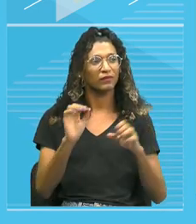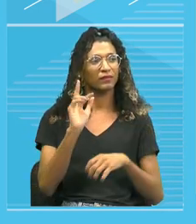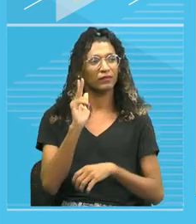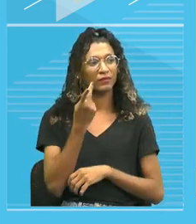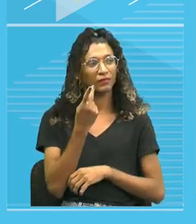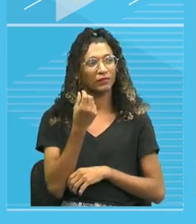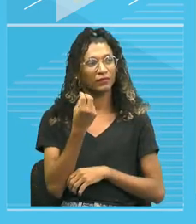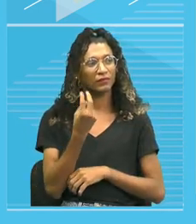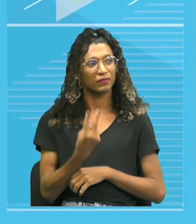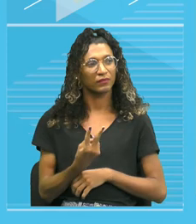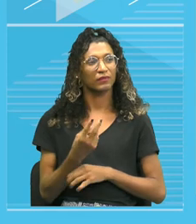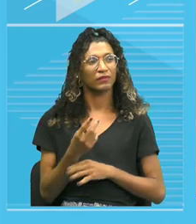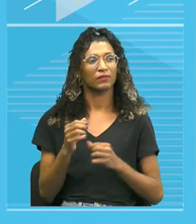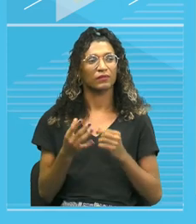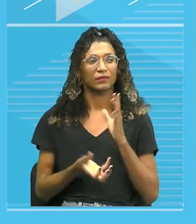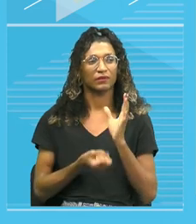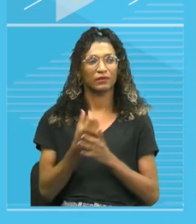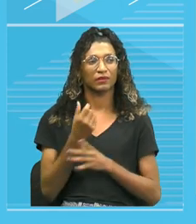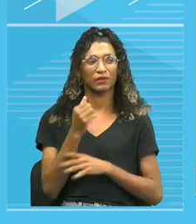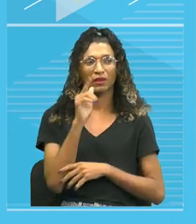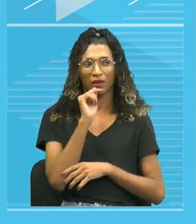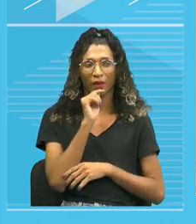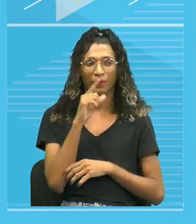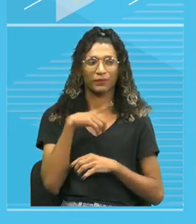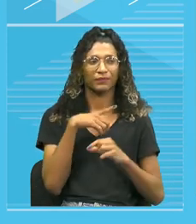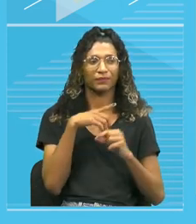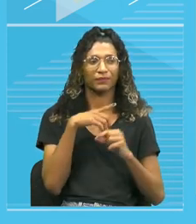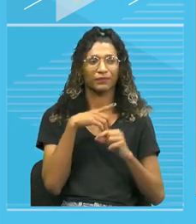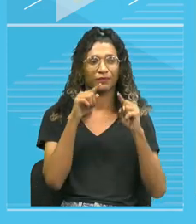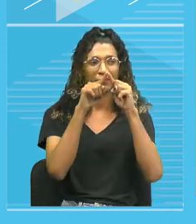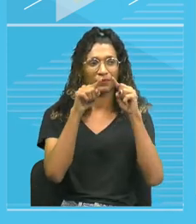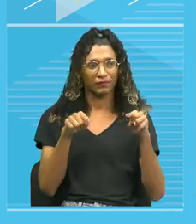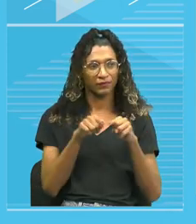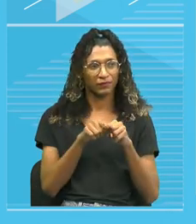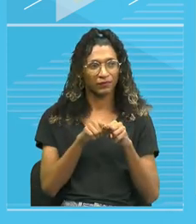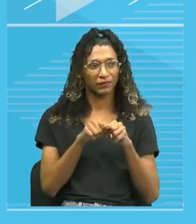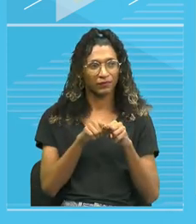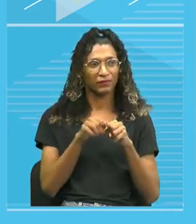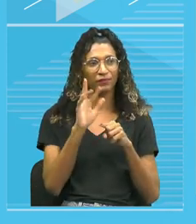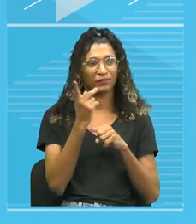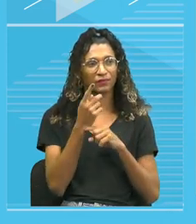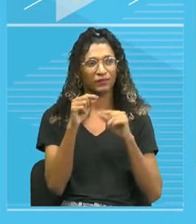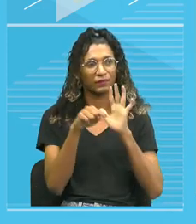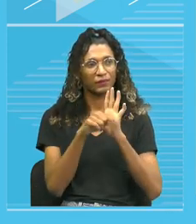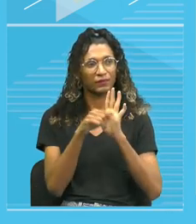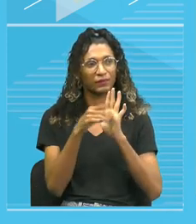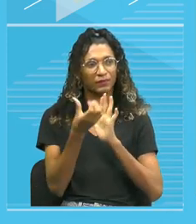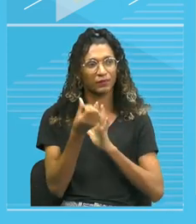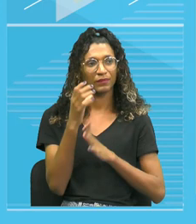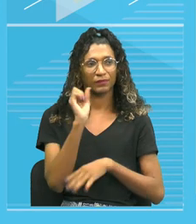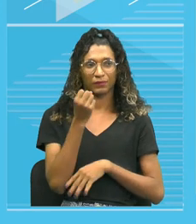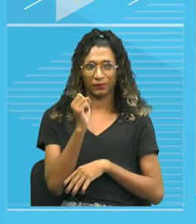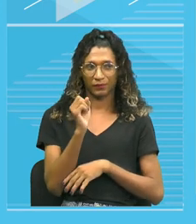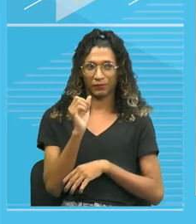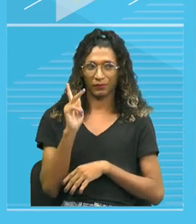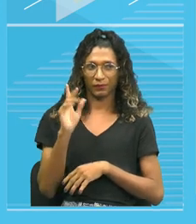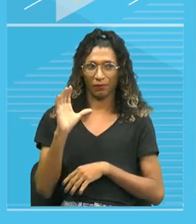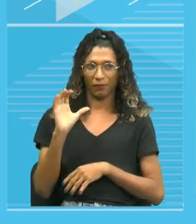um meio de O2 formando água tem um delta h de menos 68 quilocalorias